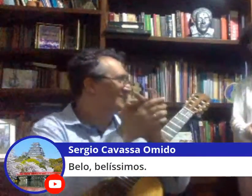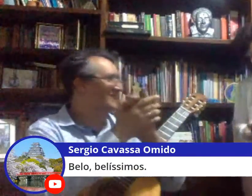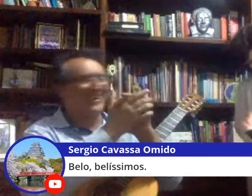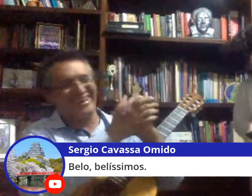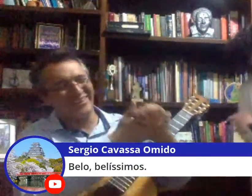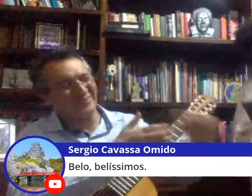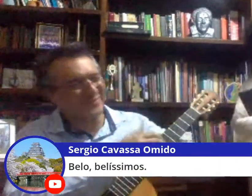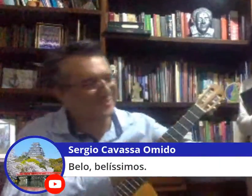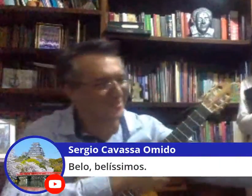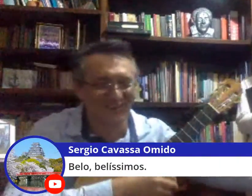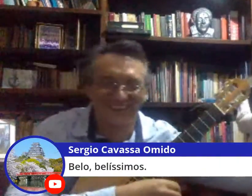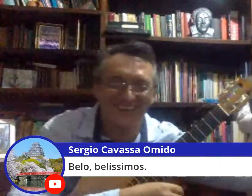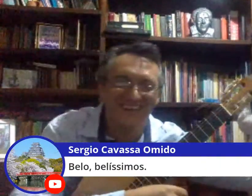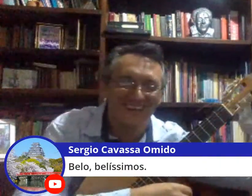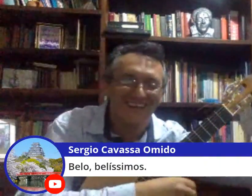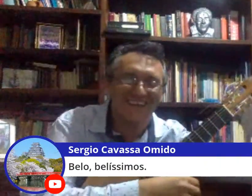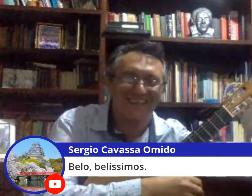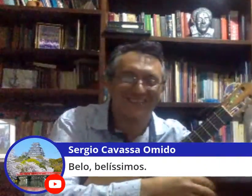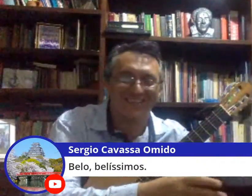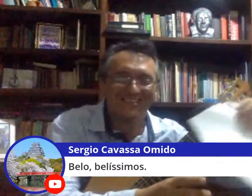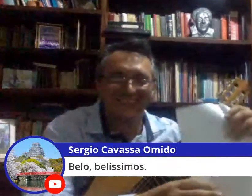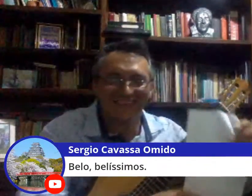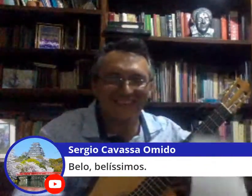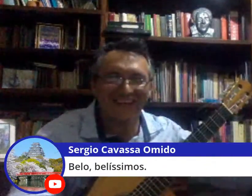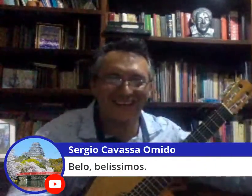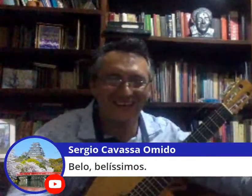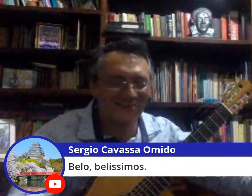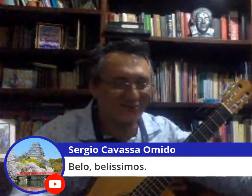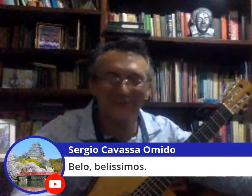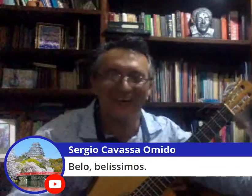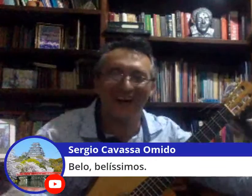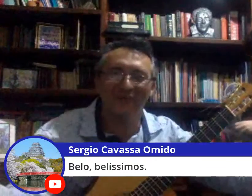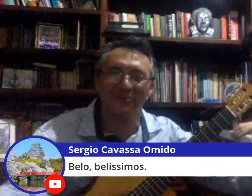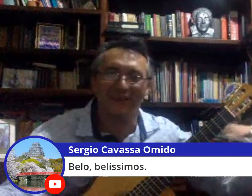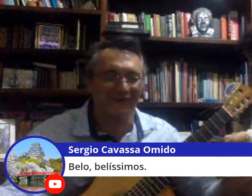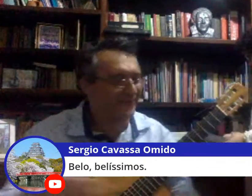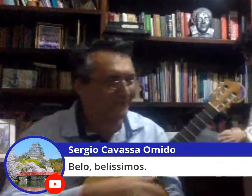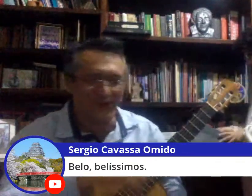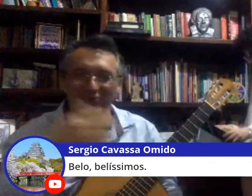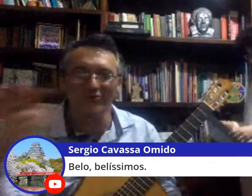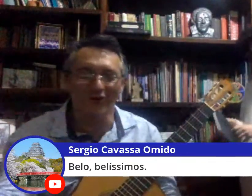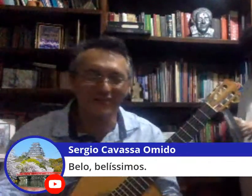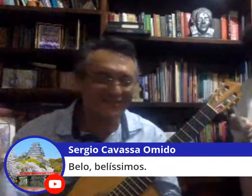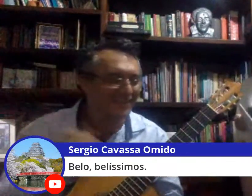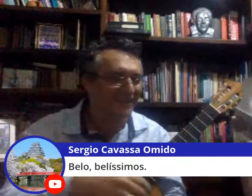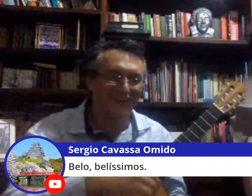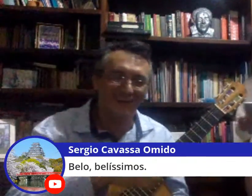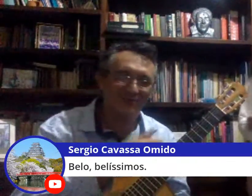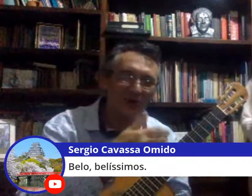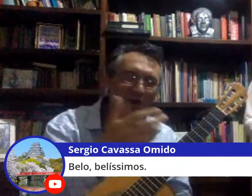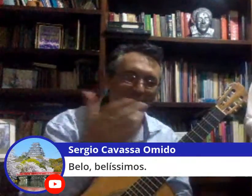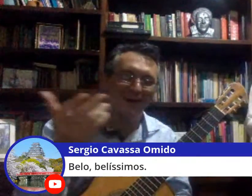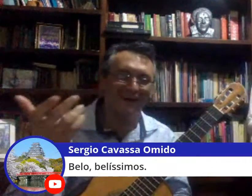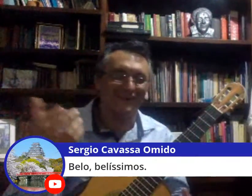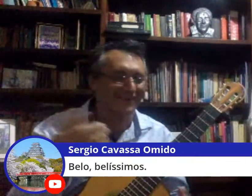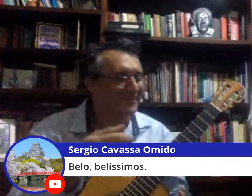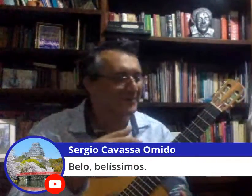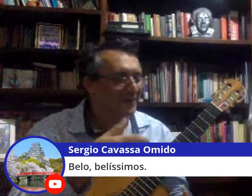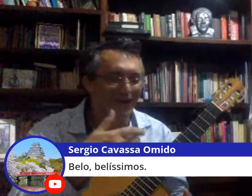sentir mais saudade. Ah, muito bem, professora. Queridos, a gente já está chegando no final, porque, afinal de contas, é só